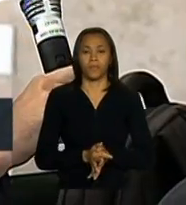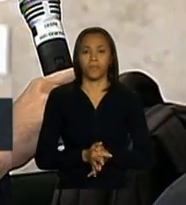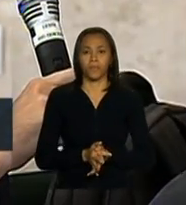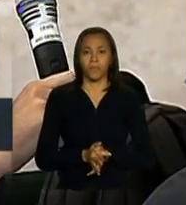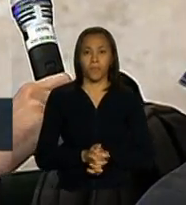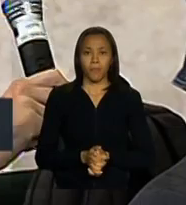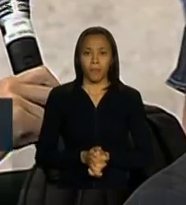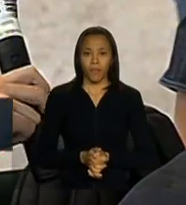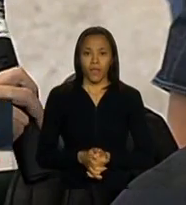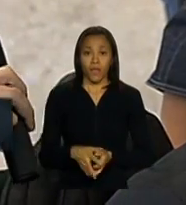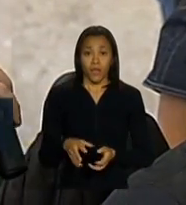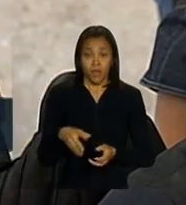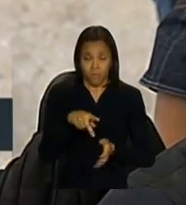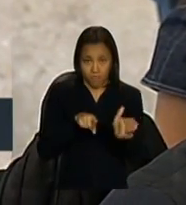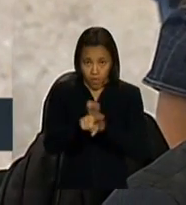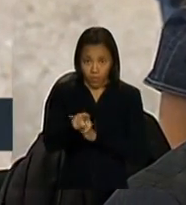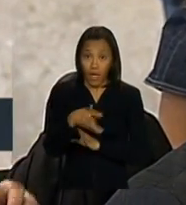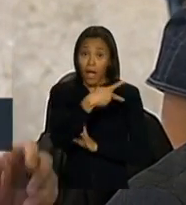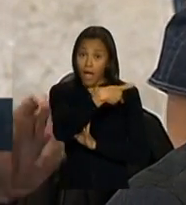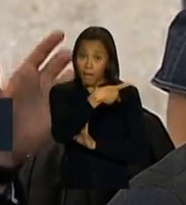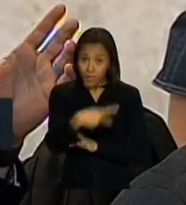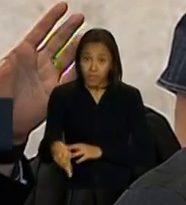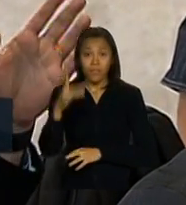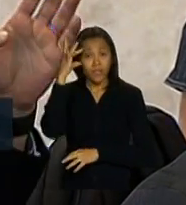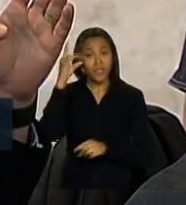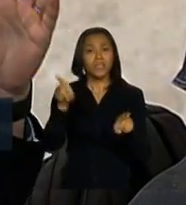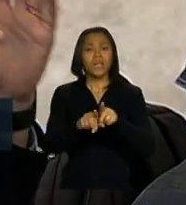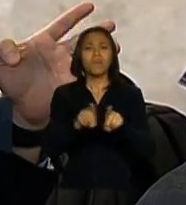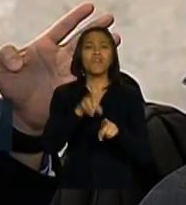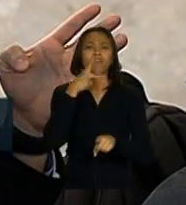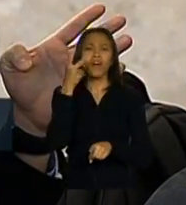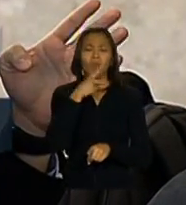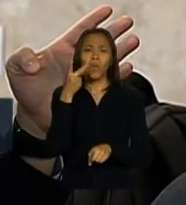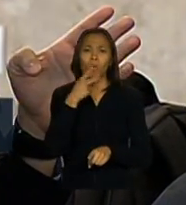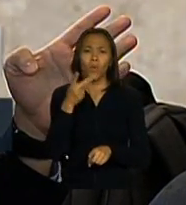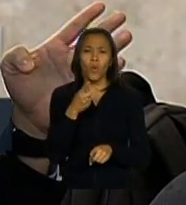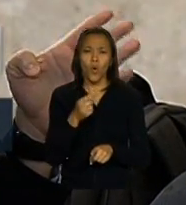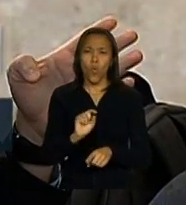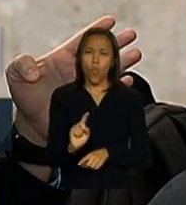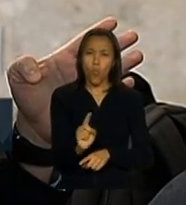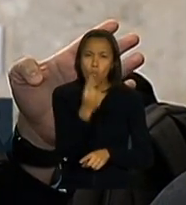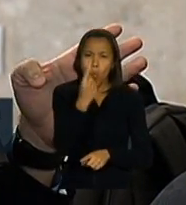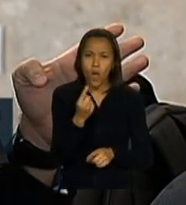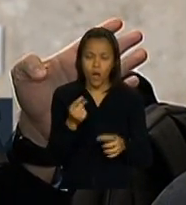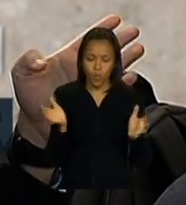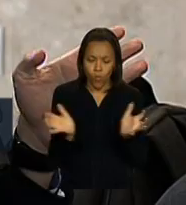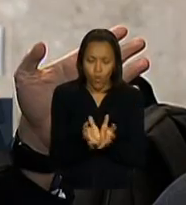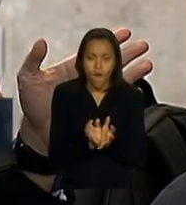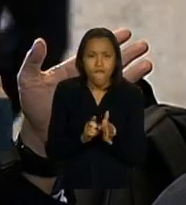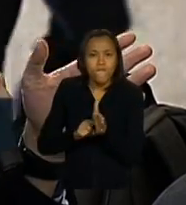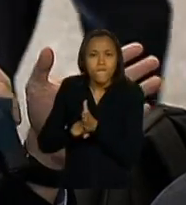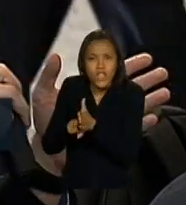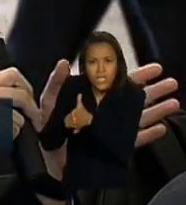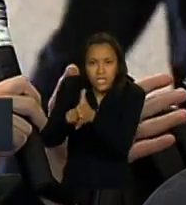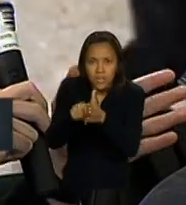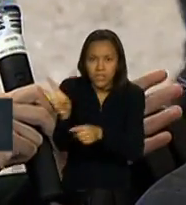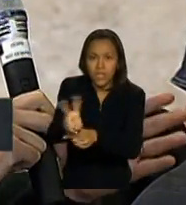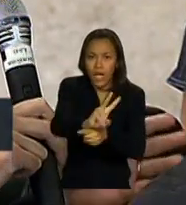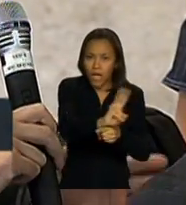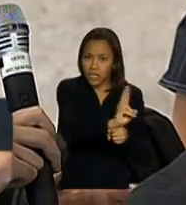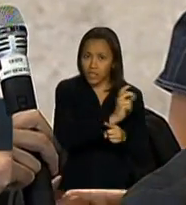Ministro, a presidente falou também na criação de uma fila única de fiscalização nos portos. Eu queria que vocês